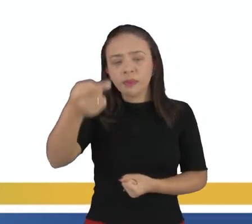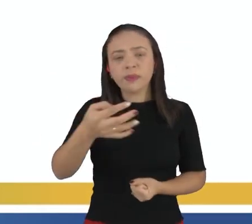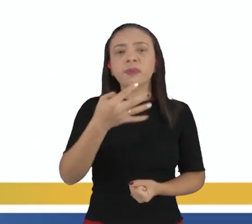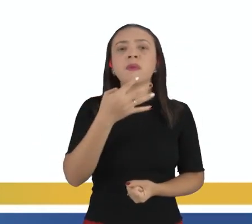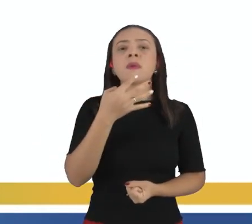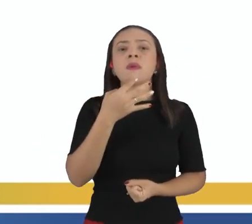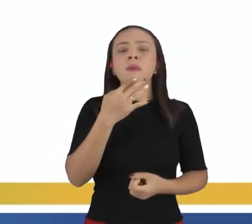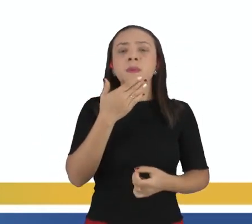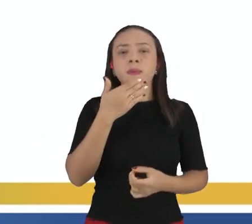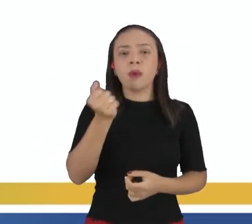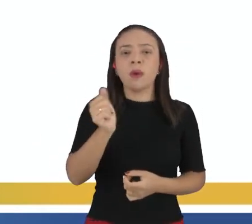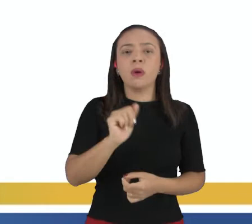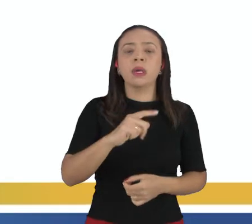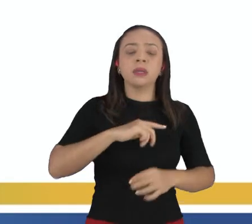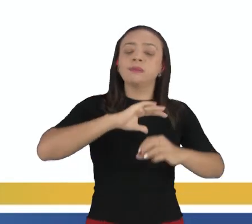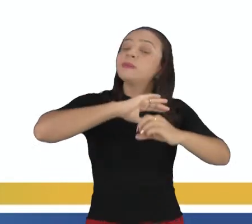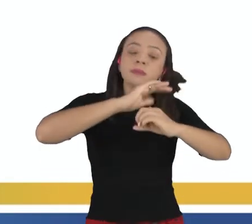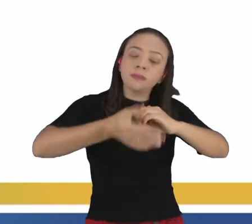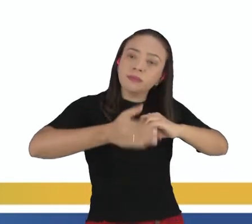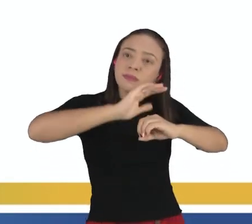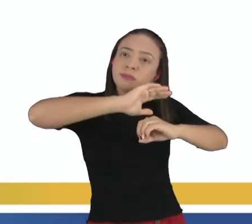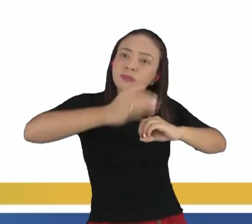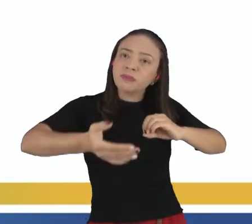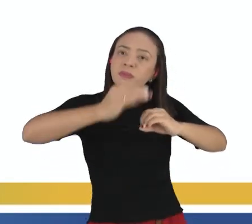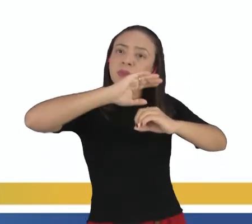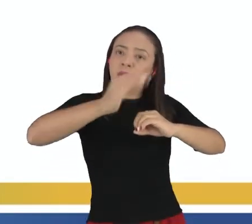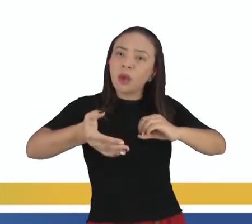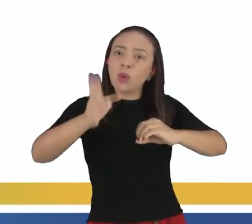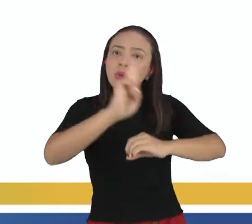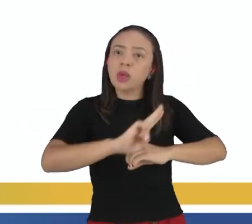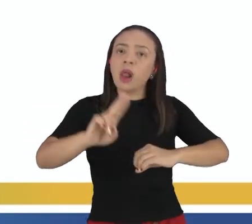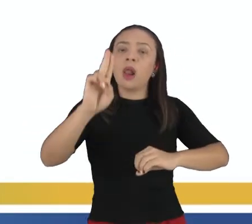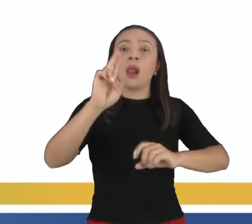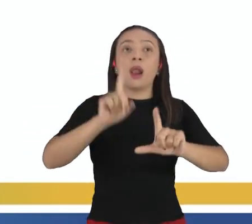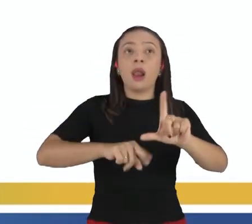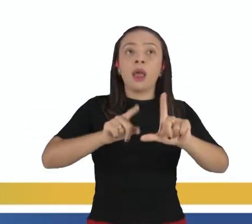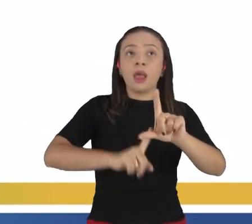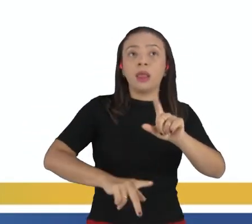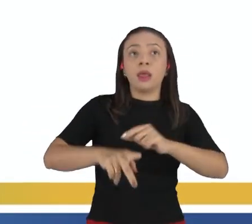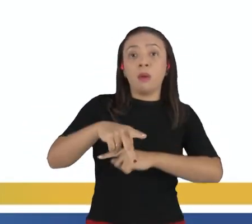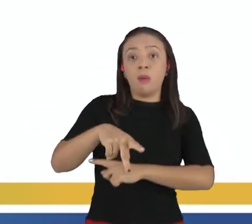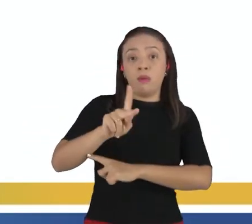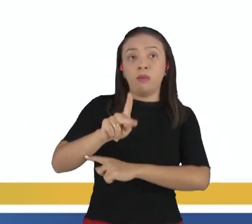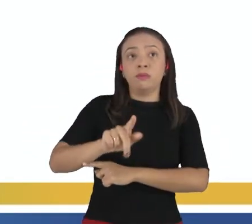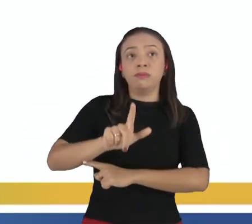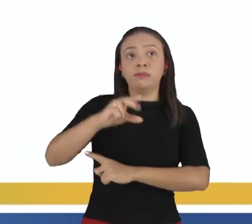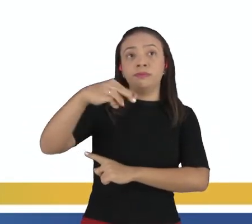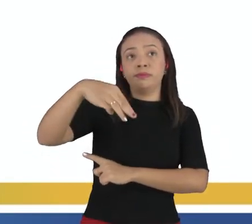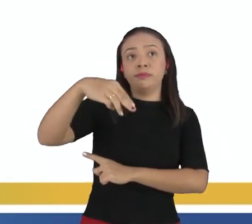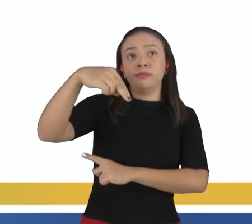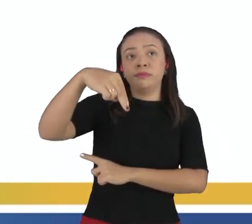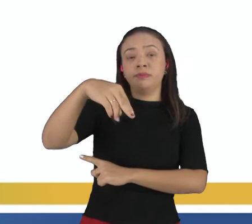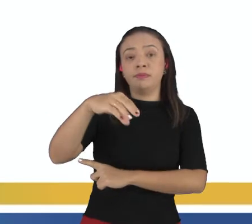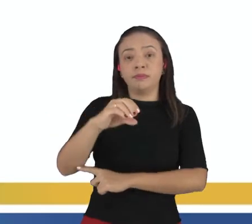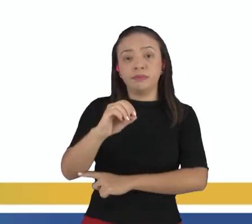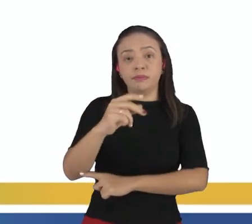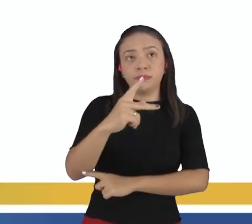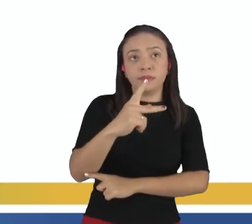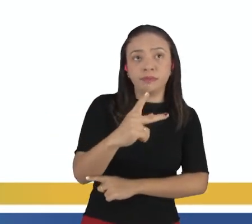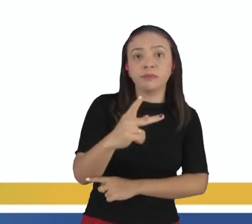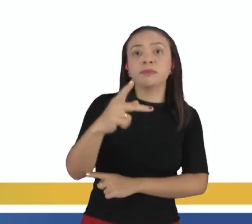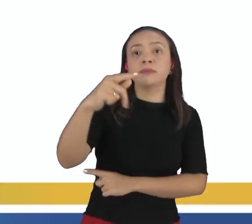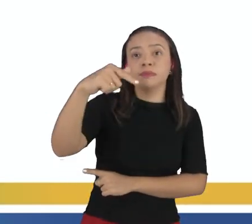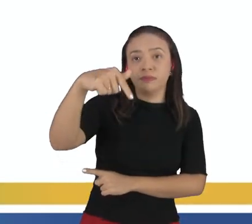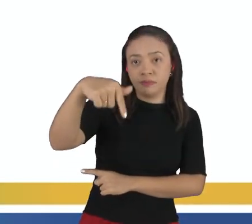ou camadas de energia, são representadas pelas letras maiúsculas K, L, M,